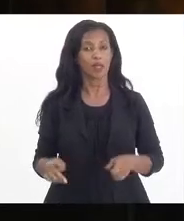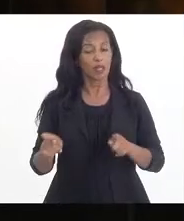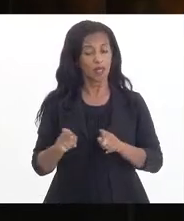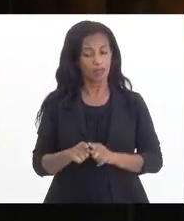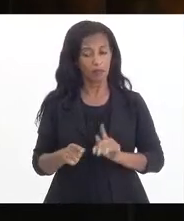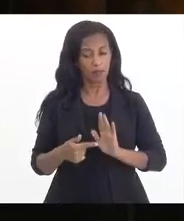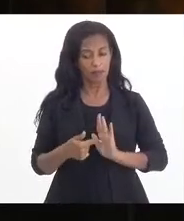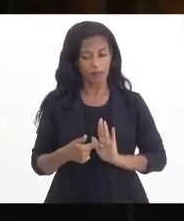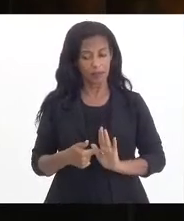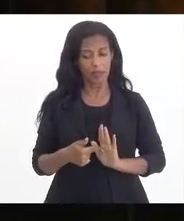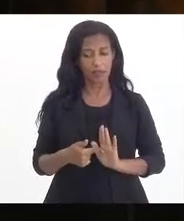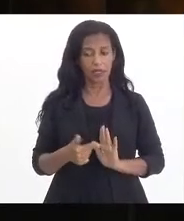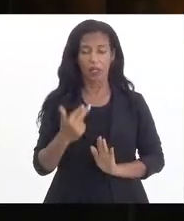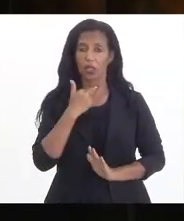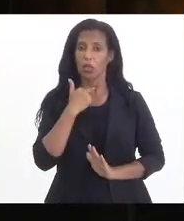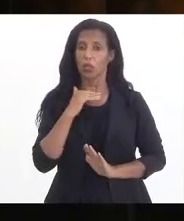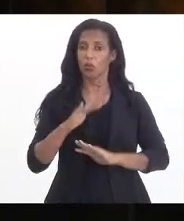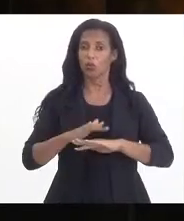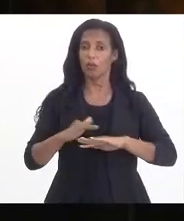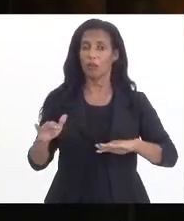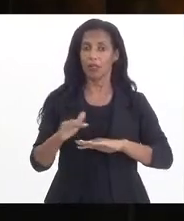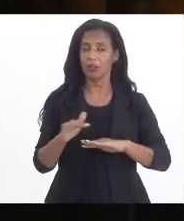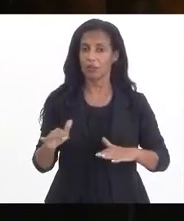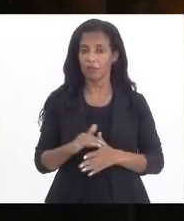Evidencia-se que não dá mais para ser